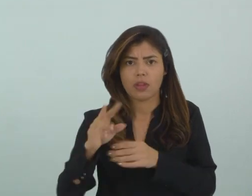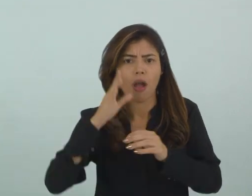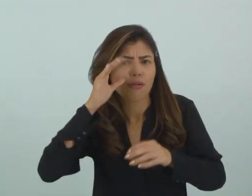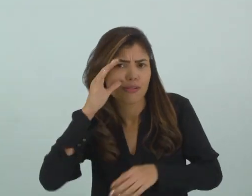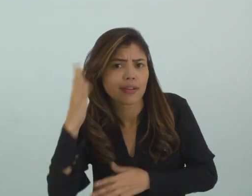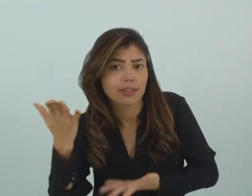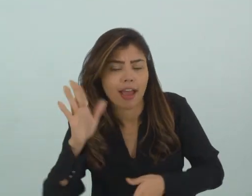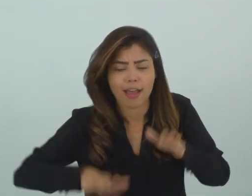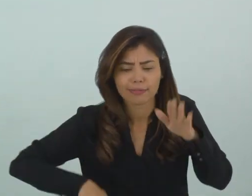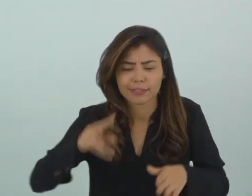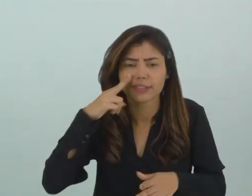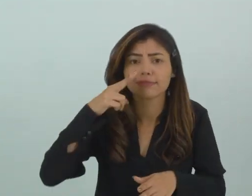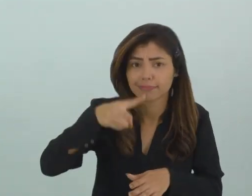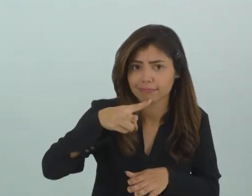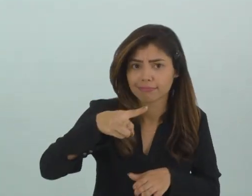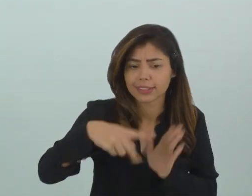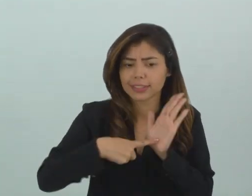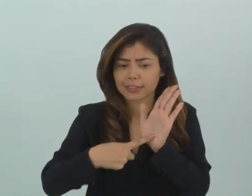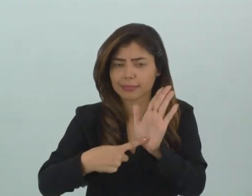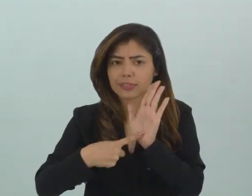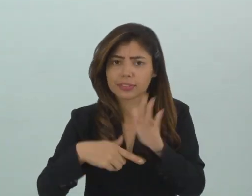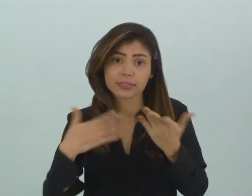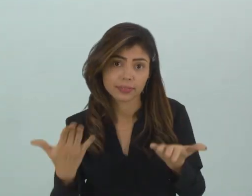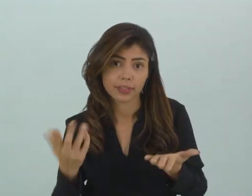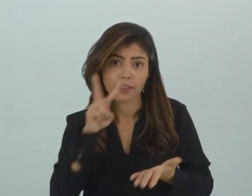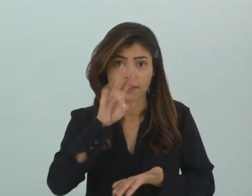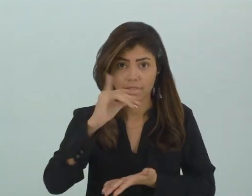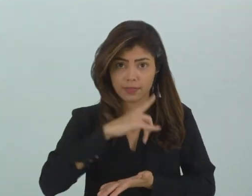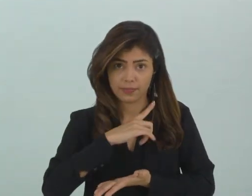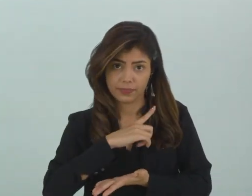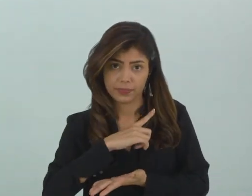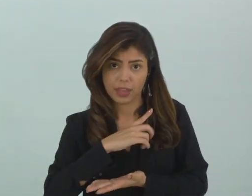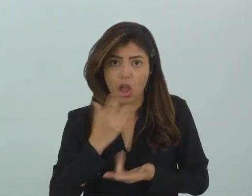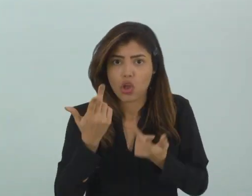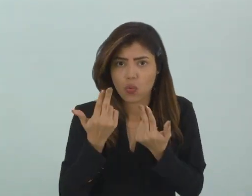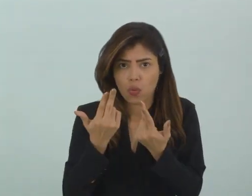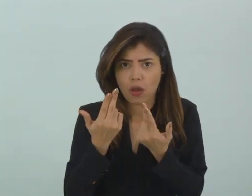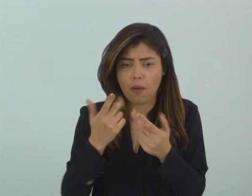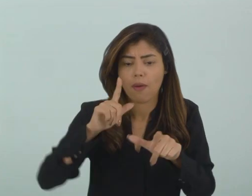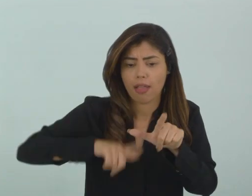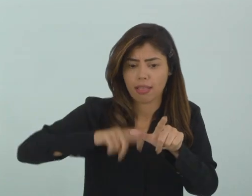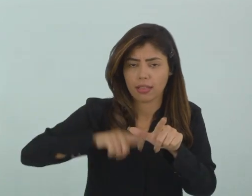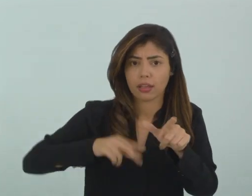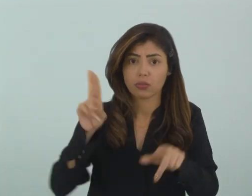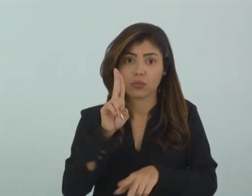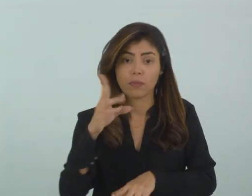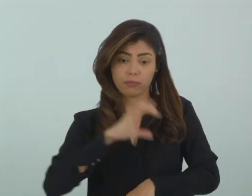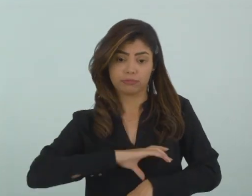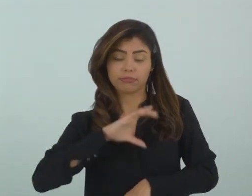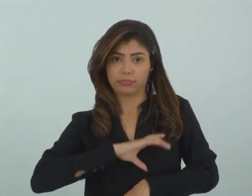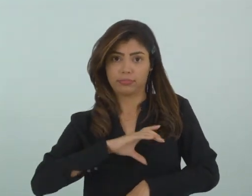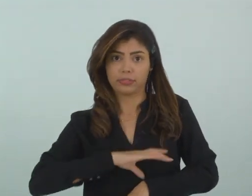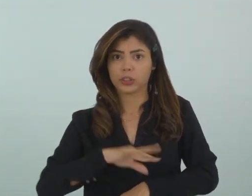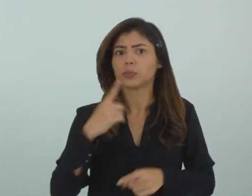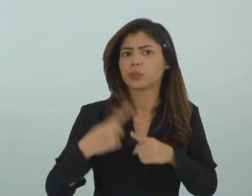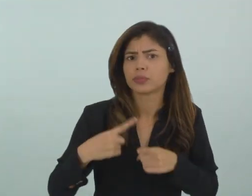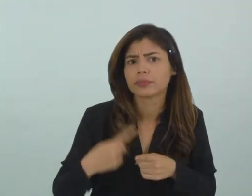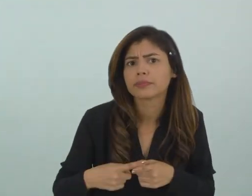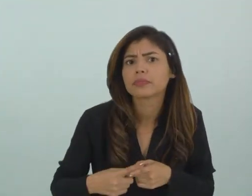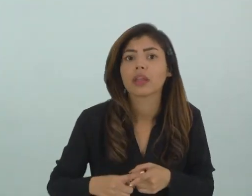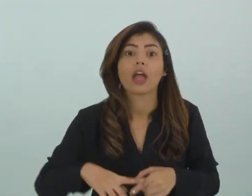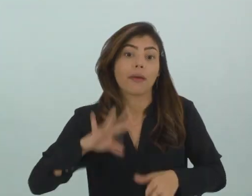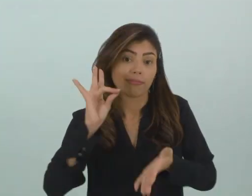nem sempre essas letras, essas representações, vão ser iguais às letras do nome em português. Por quê? Porque,